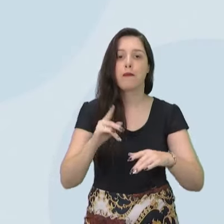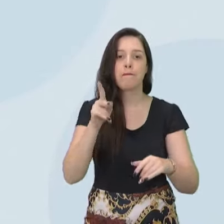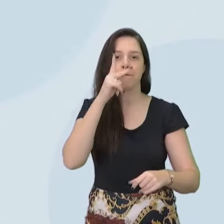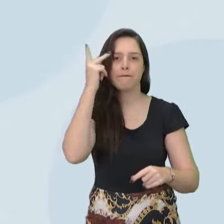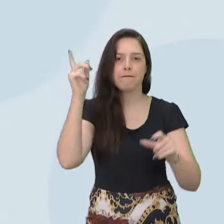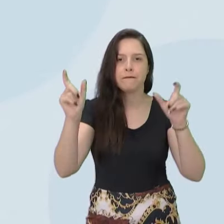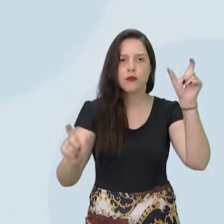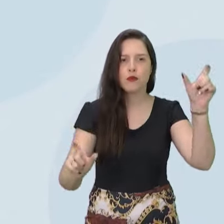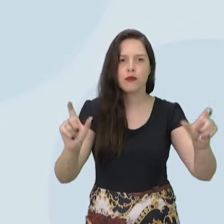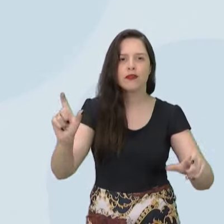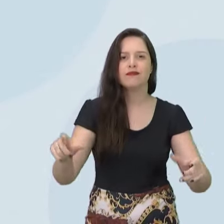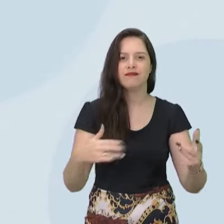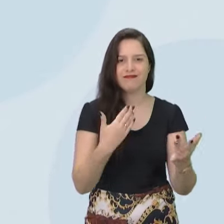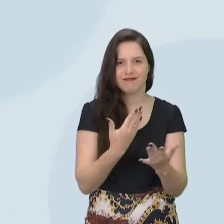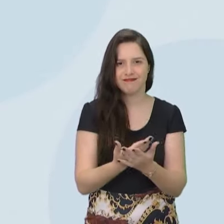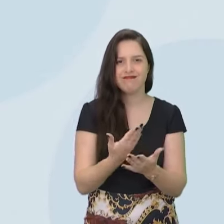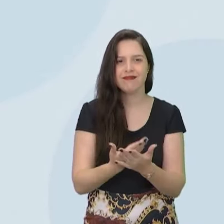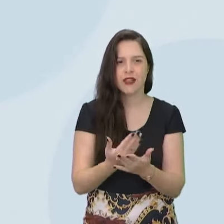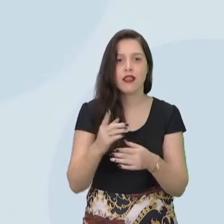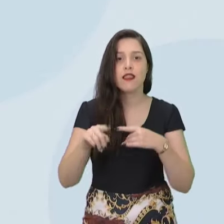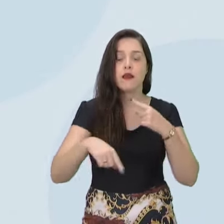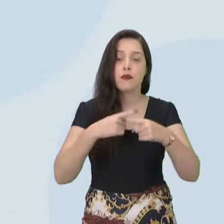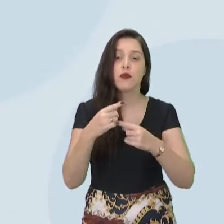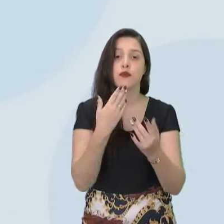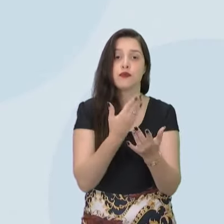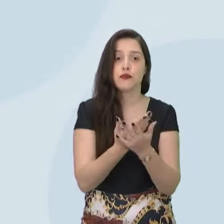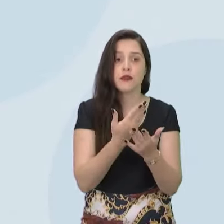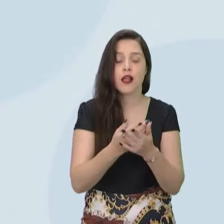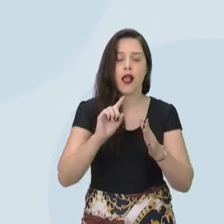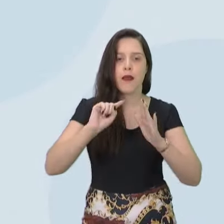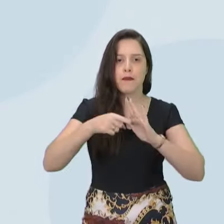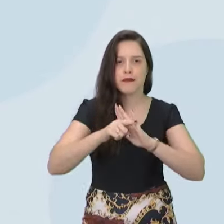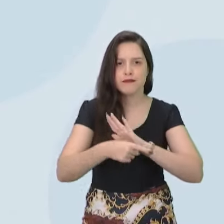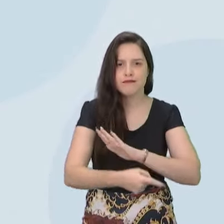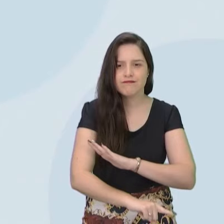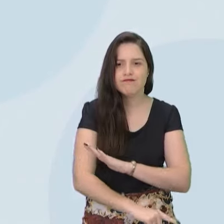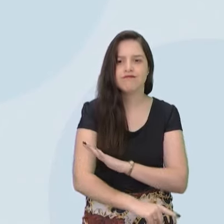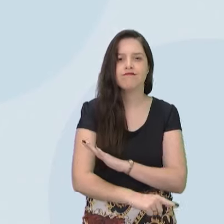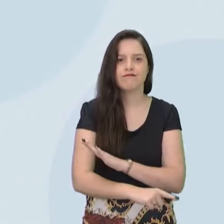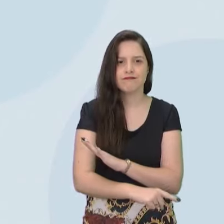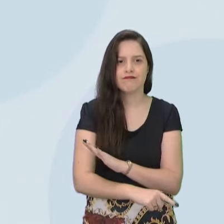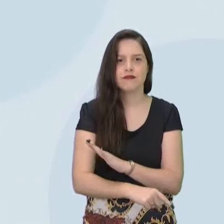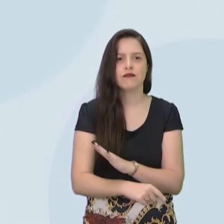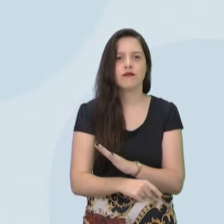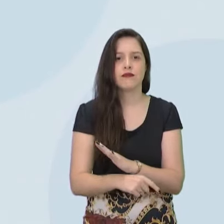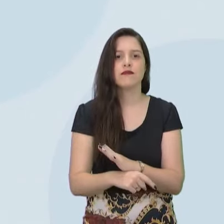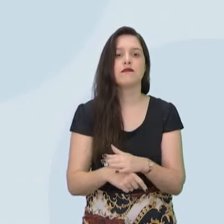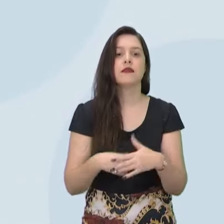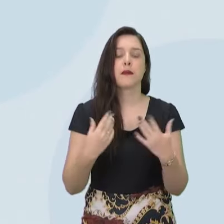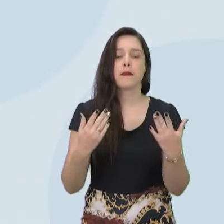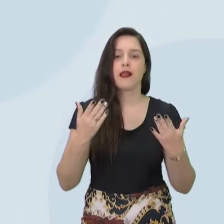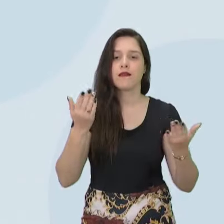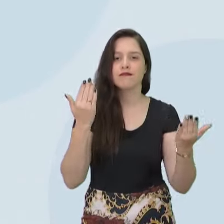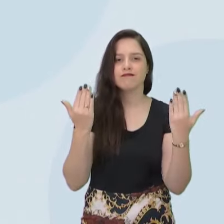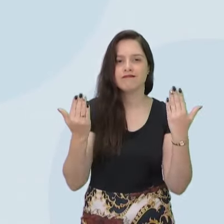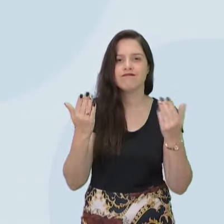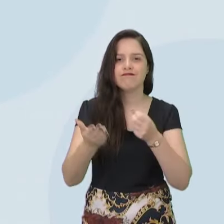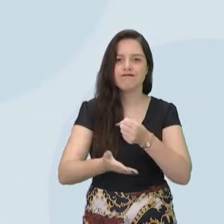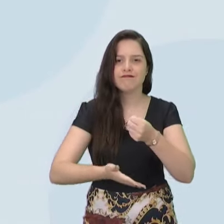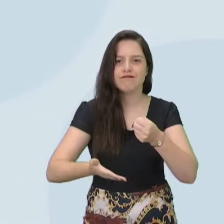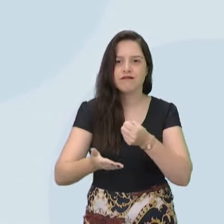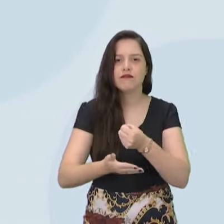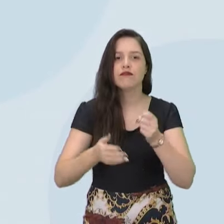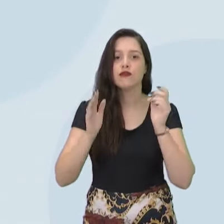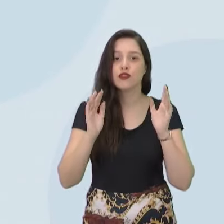dos estudantes. Depois que os estudantes aprofundaram as habilidades da formação geral básica, já desenvolveram